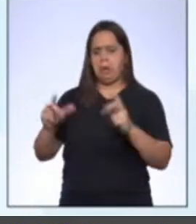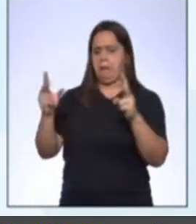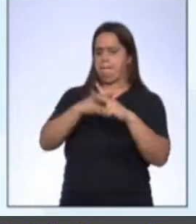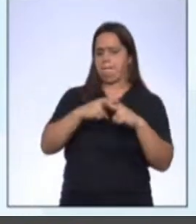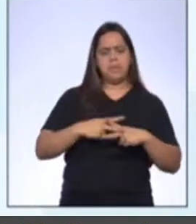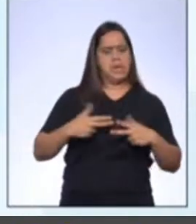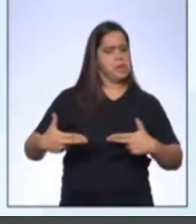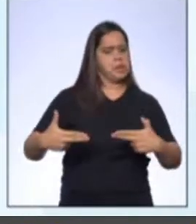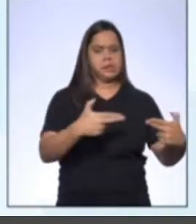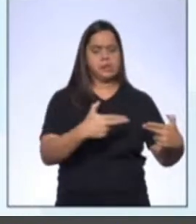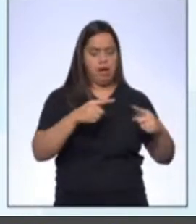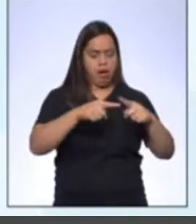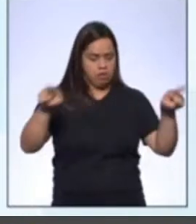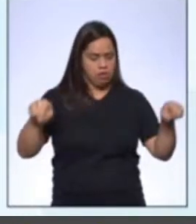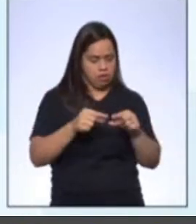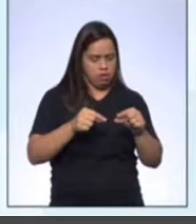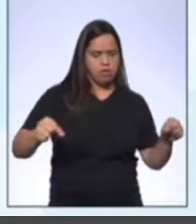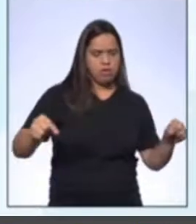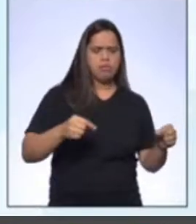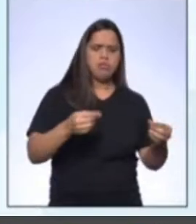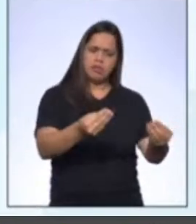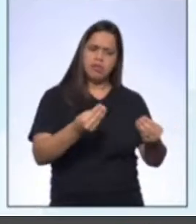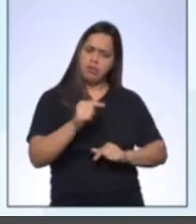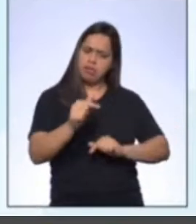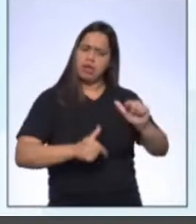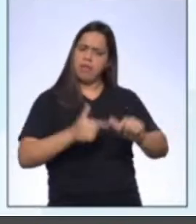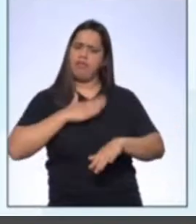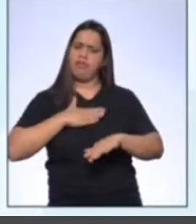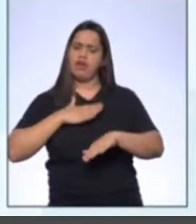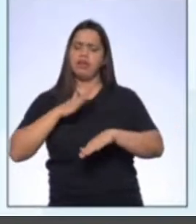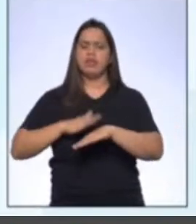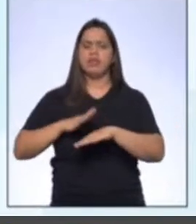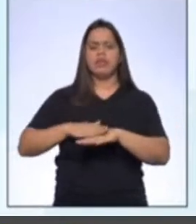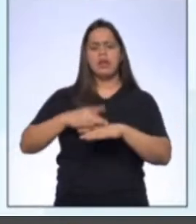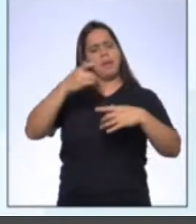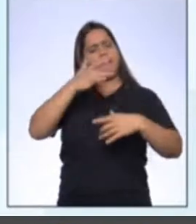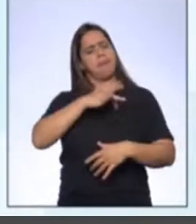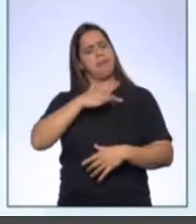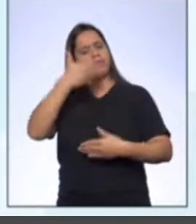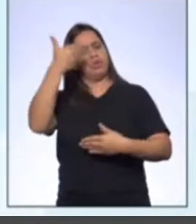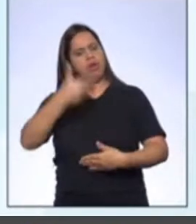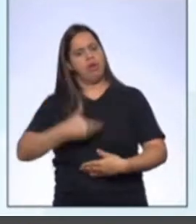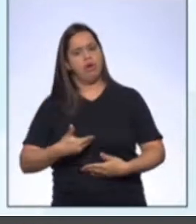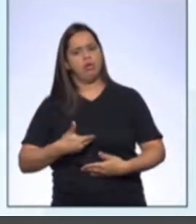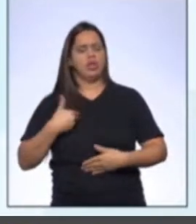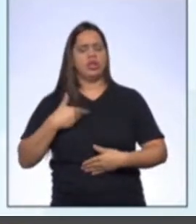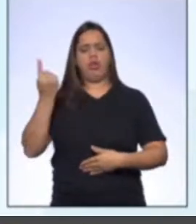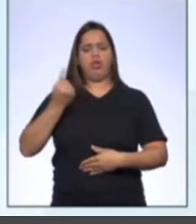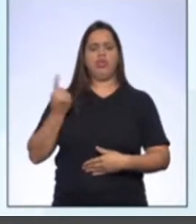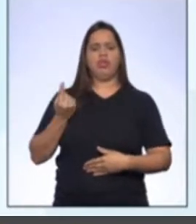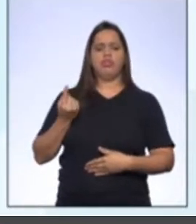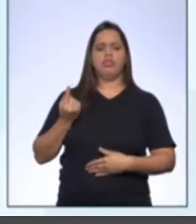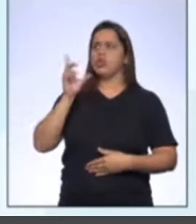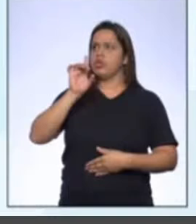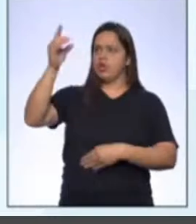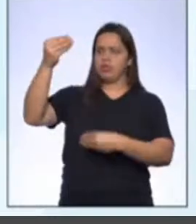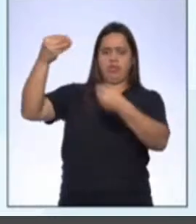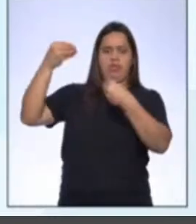Mestra dessa grande terra, umas tarefas para eu. Tenha pena do agregado. Não me deixe desertado daquilo que Deus me